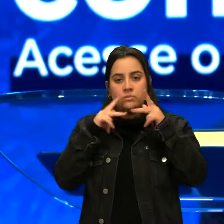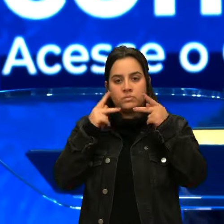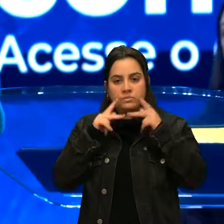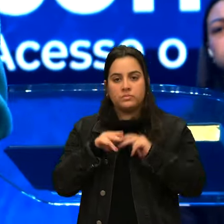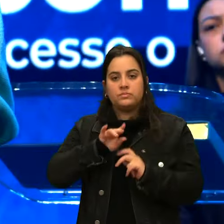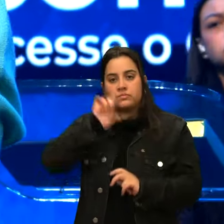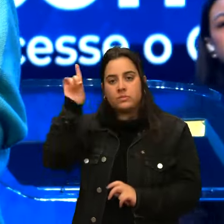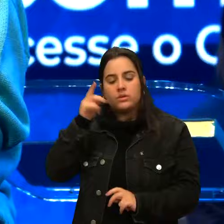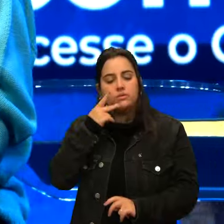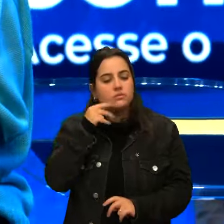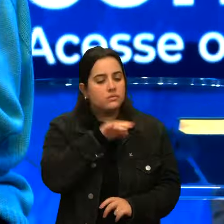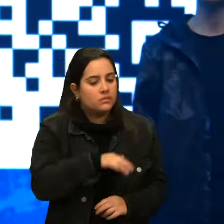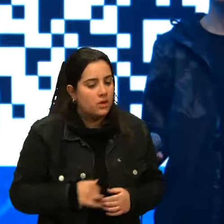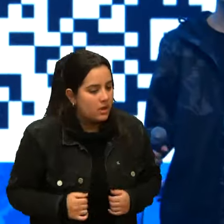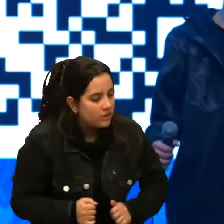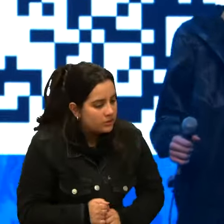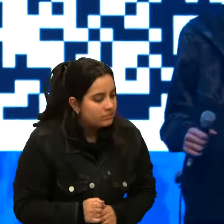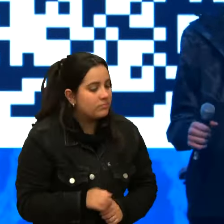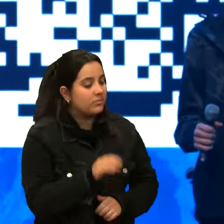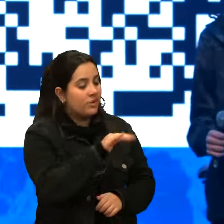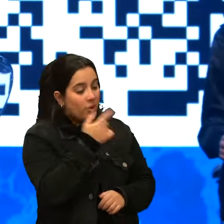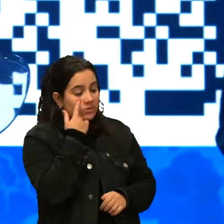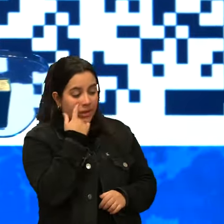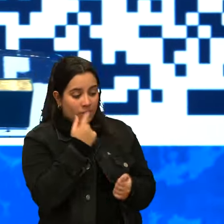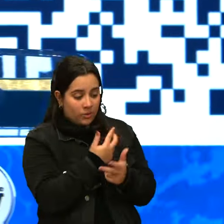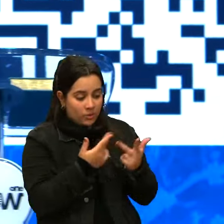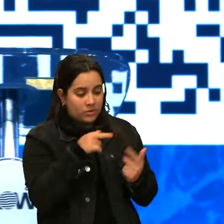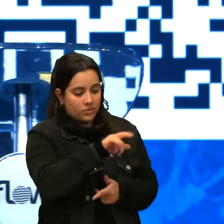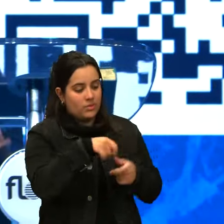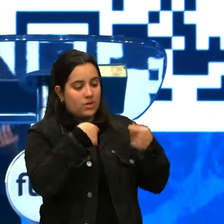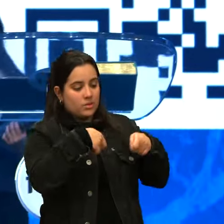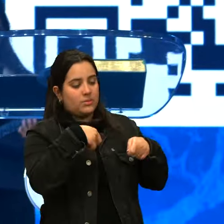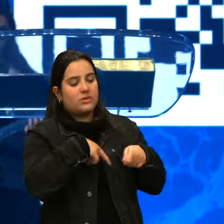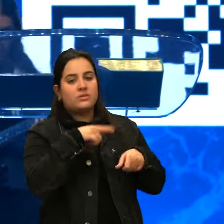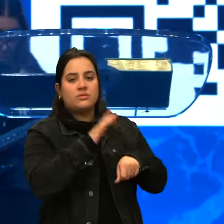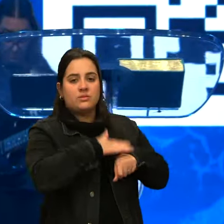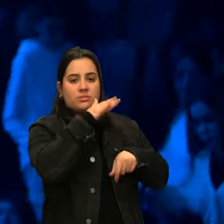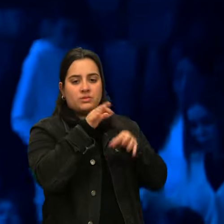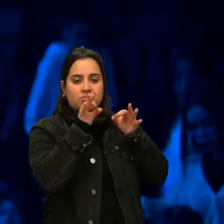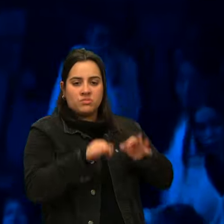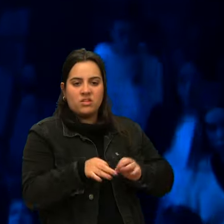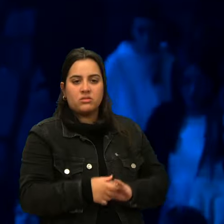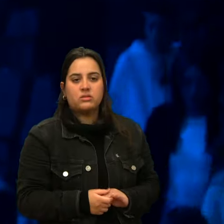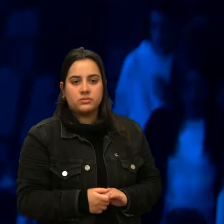E Deus falou, Raquel, tem coisas que você precisa ser mais íntegra.